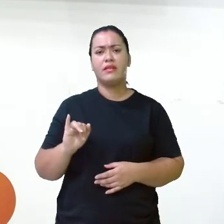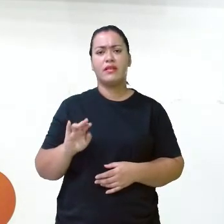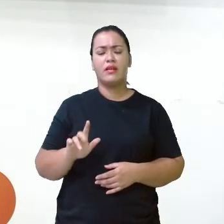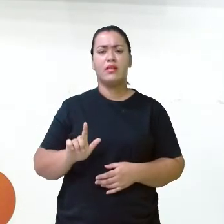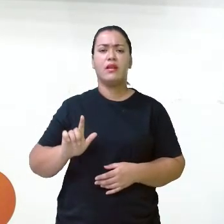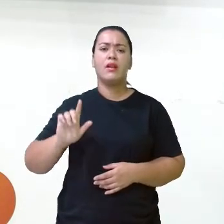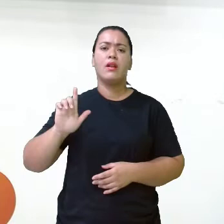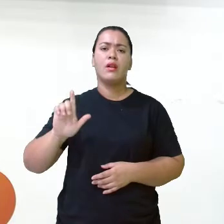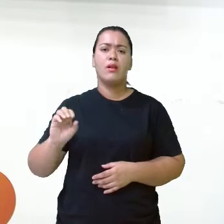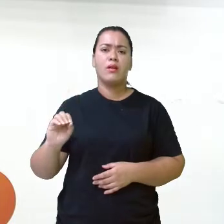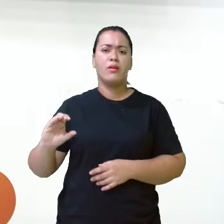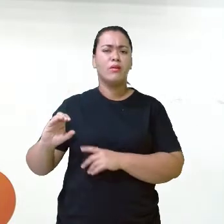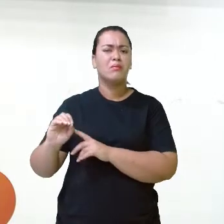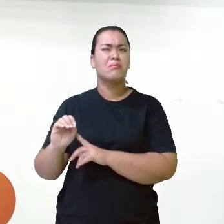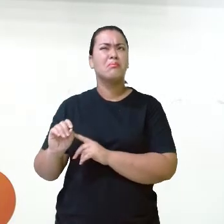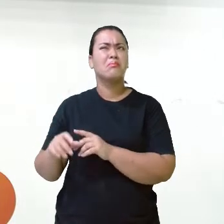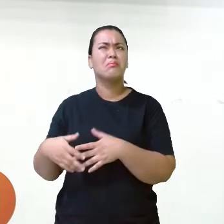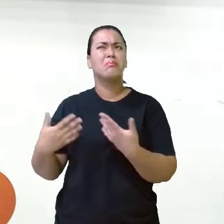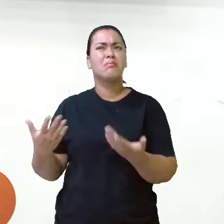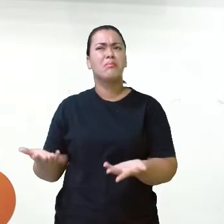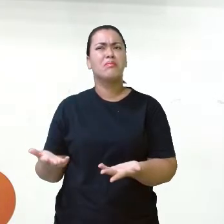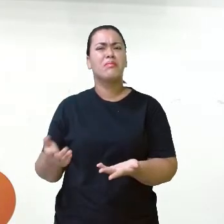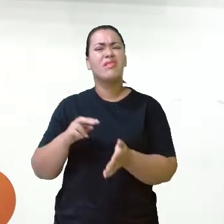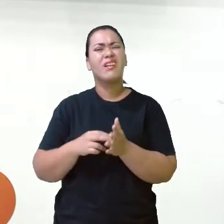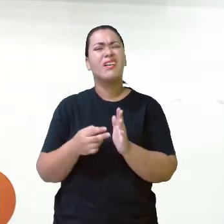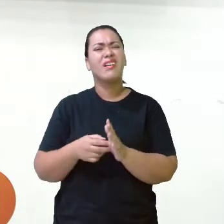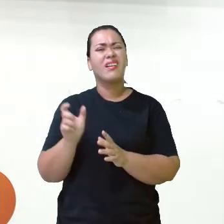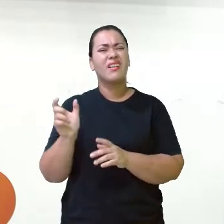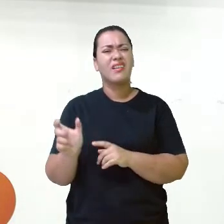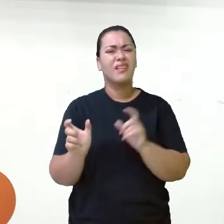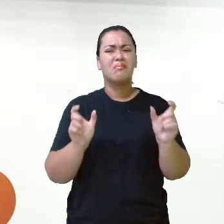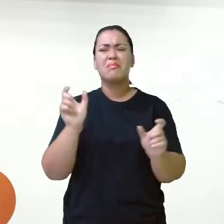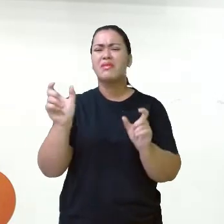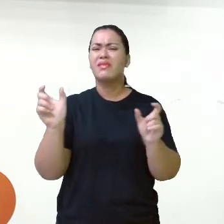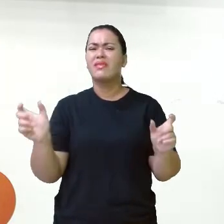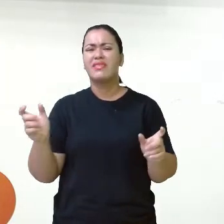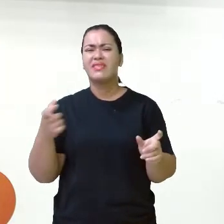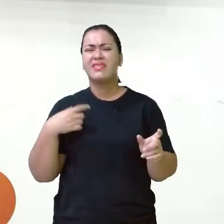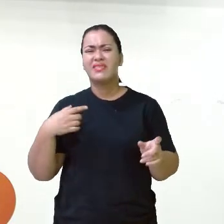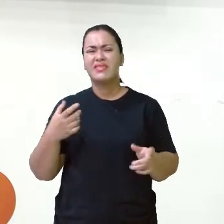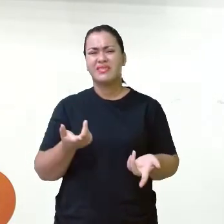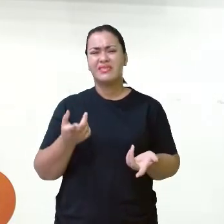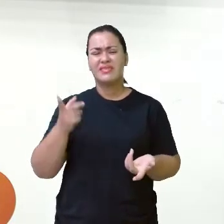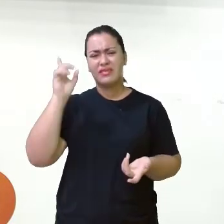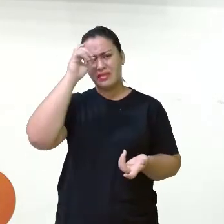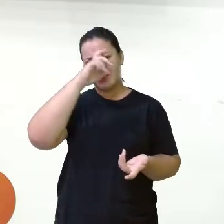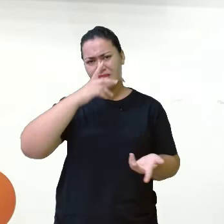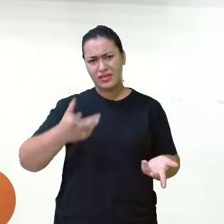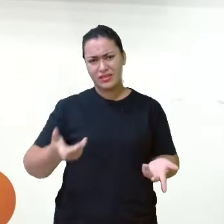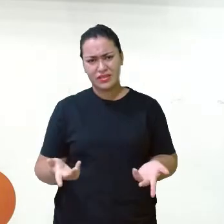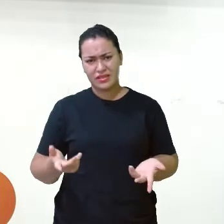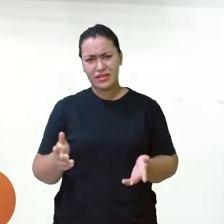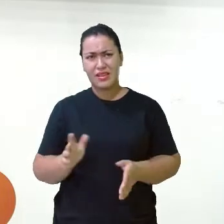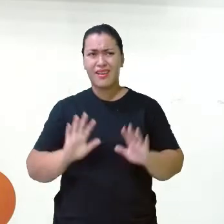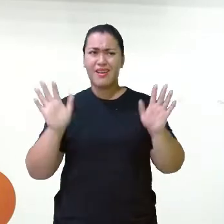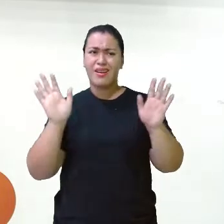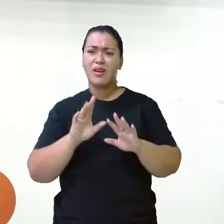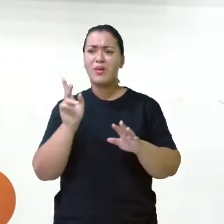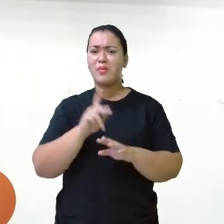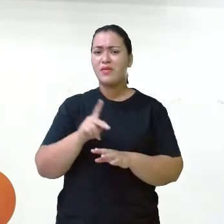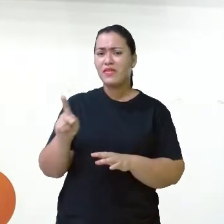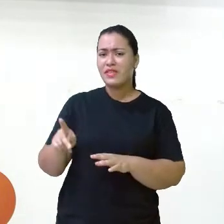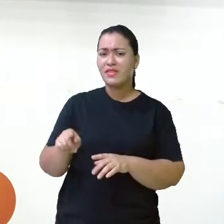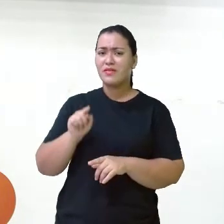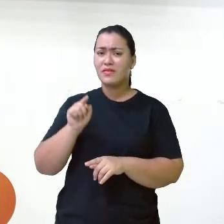filodendro. Essas palavras serviam para falar o quê com as outras pessoas? A gente não sai usando para, por exemplo, olá, professora